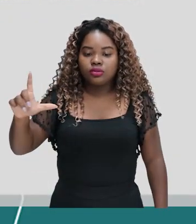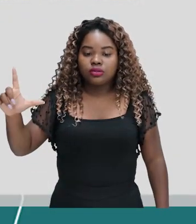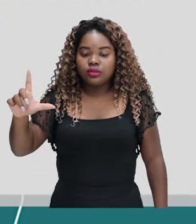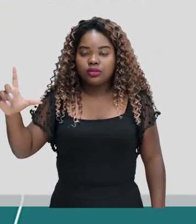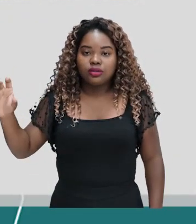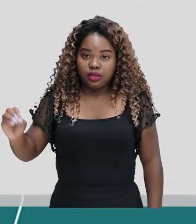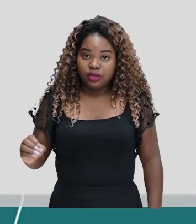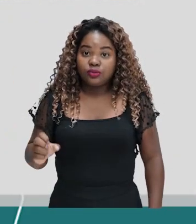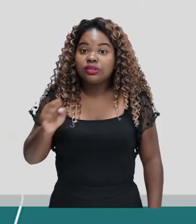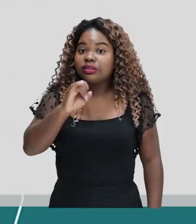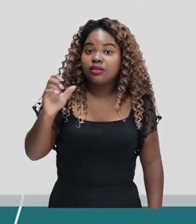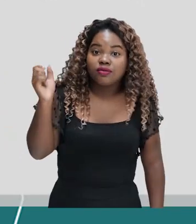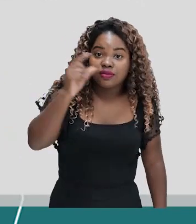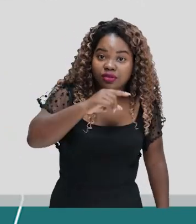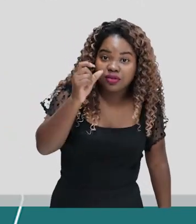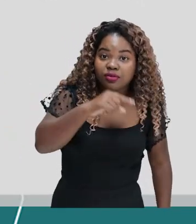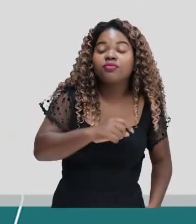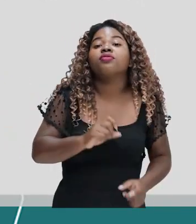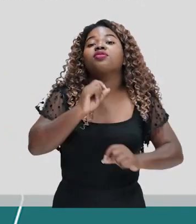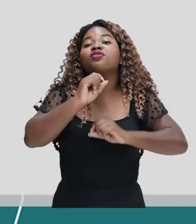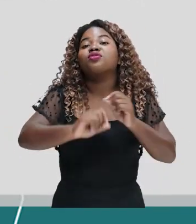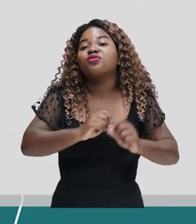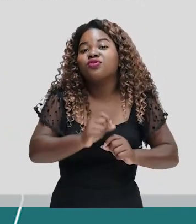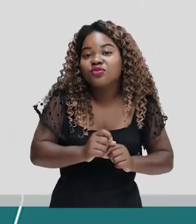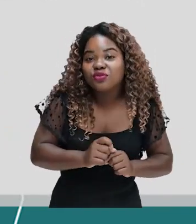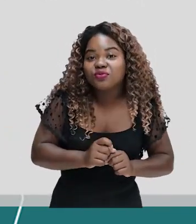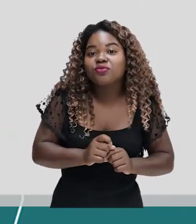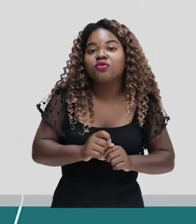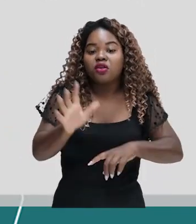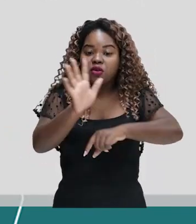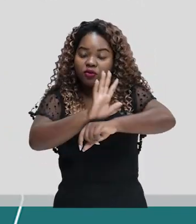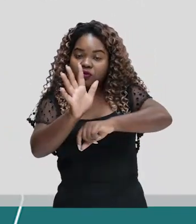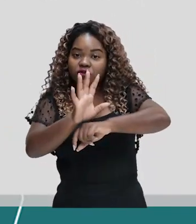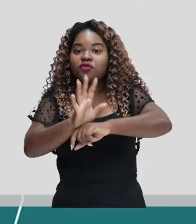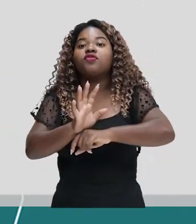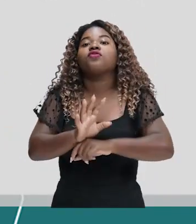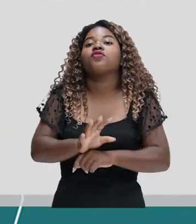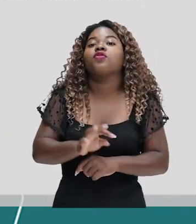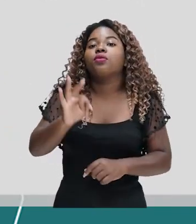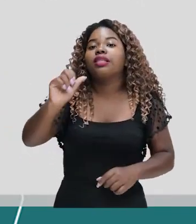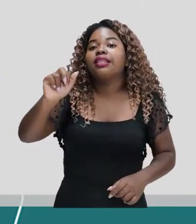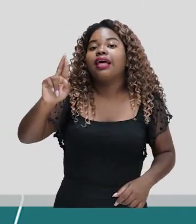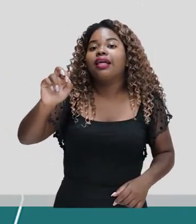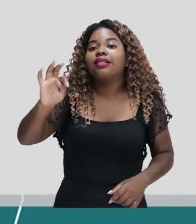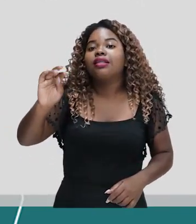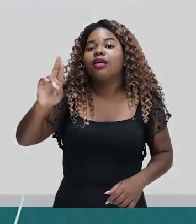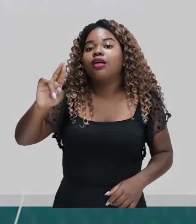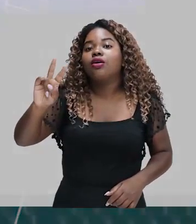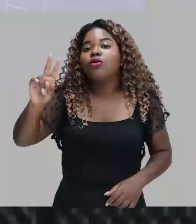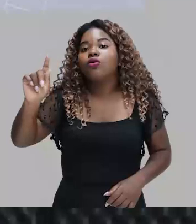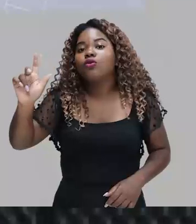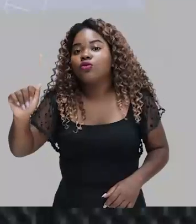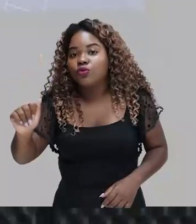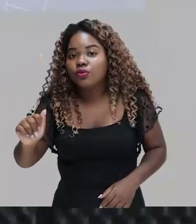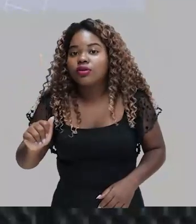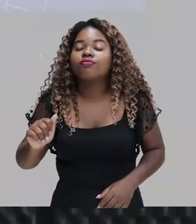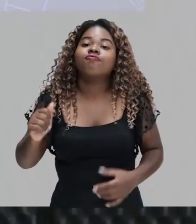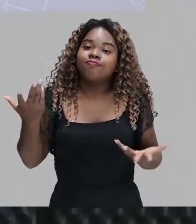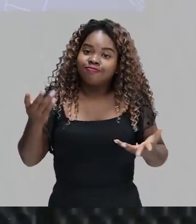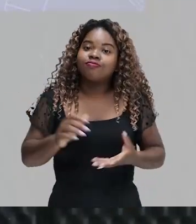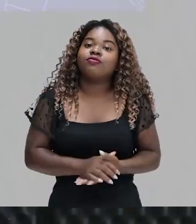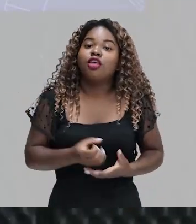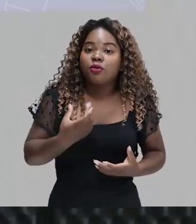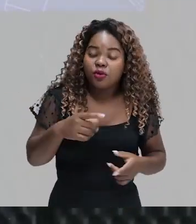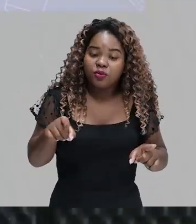ninja, faça. Por quê? Porque o Mestre Splinter, aquele personagem dos quadrinhos, ele era apaixonado pelos pintores renascentistas e